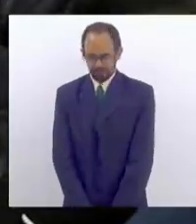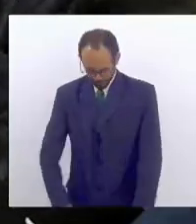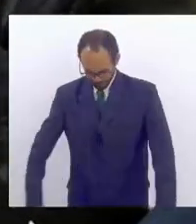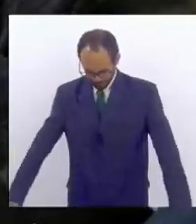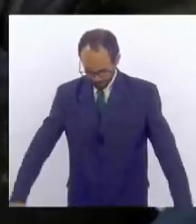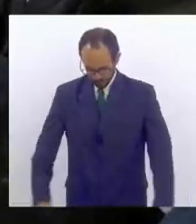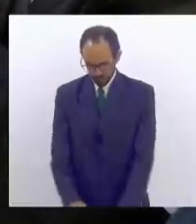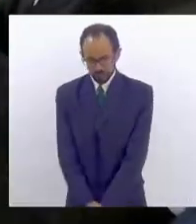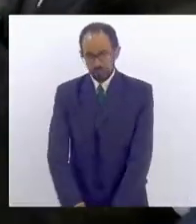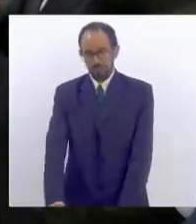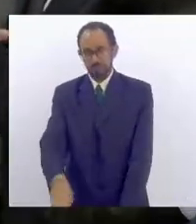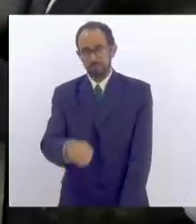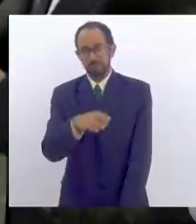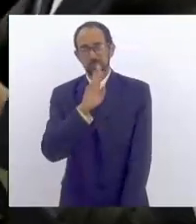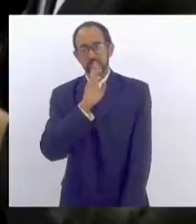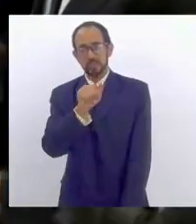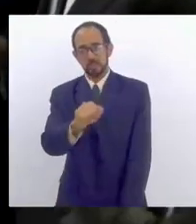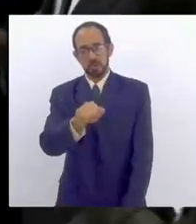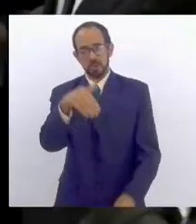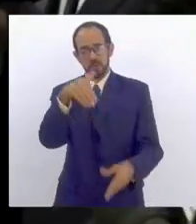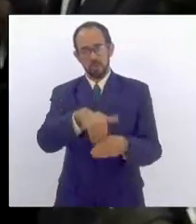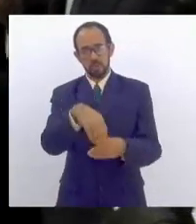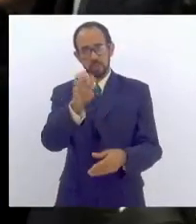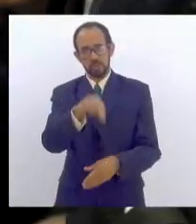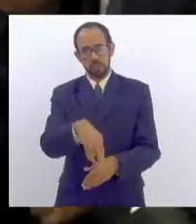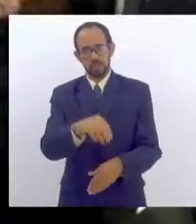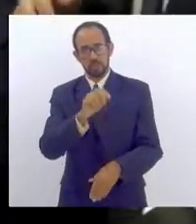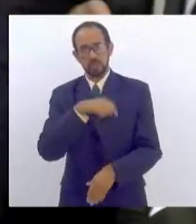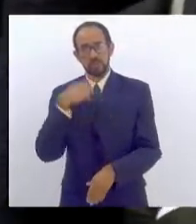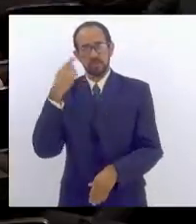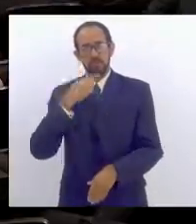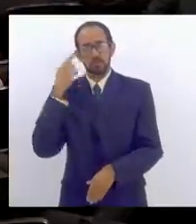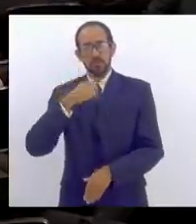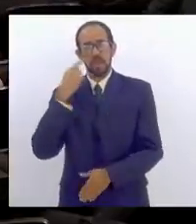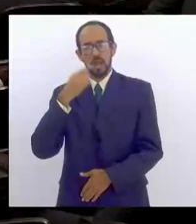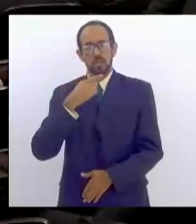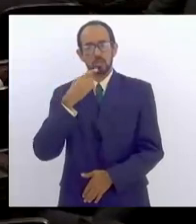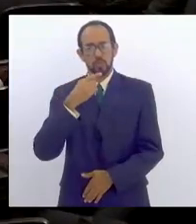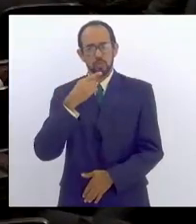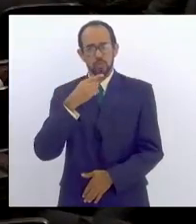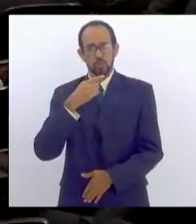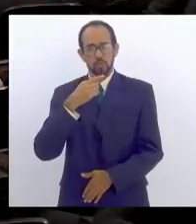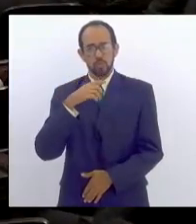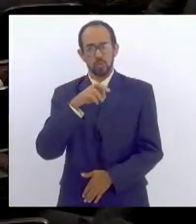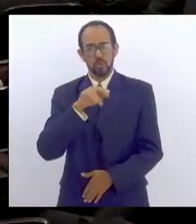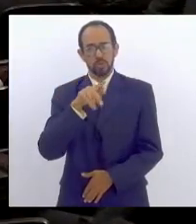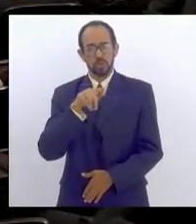Rodrigo Amorim vota sim. Deputado Rodrigo Bacelar.